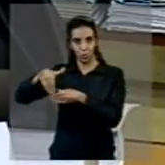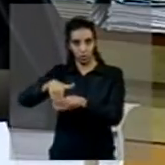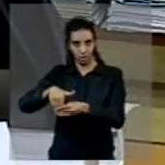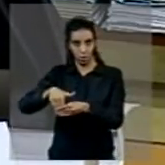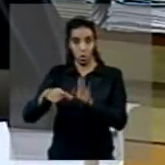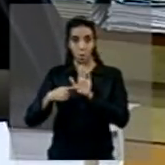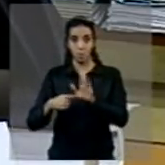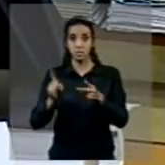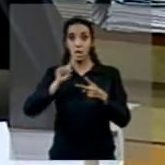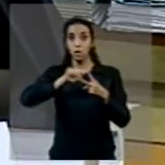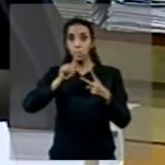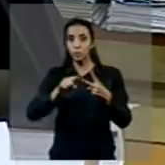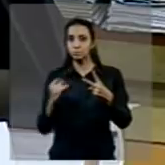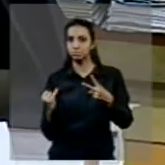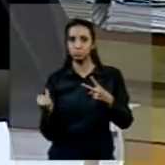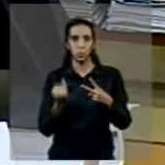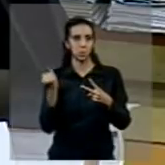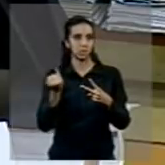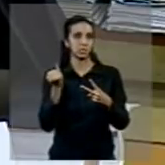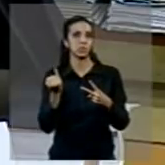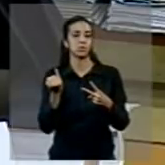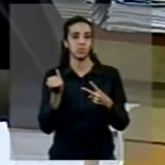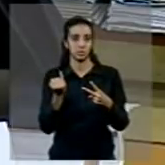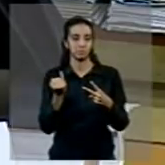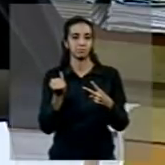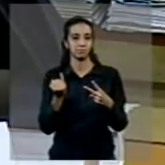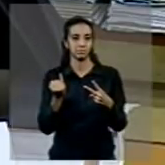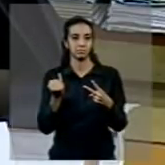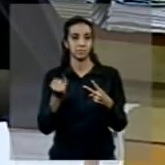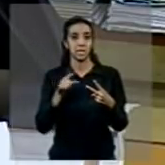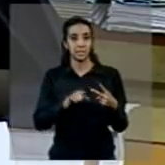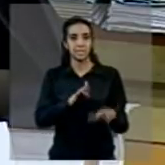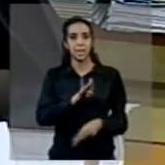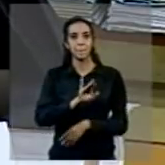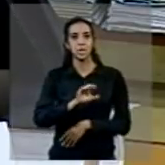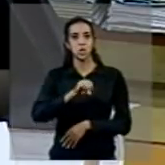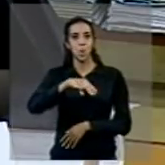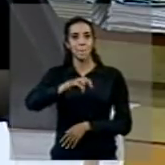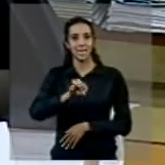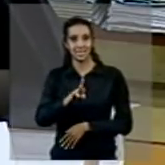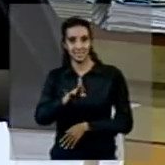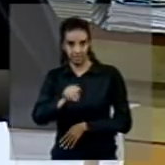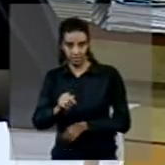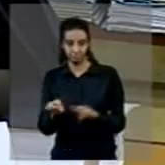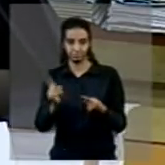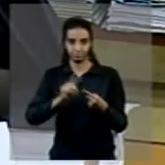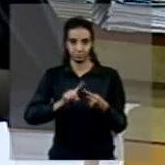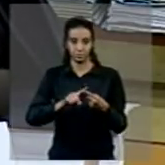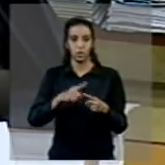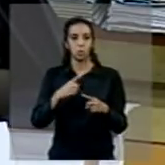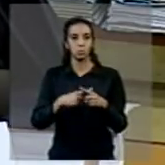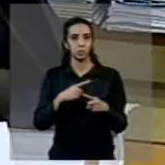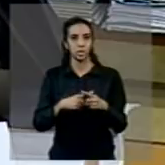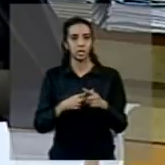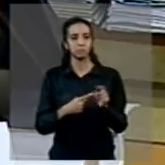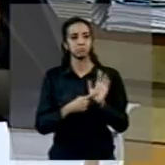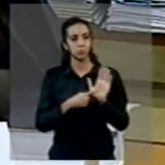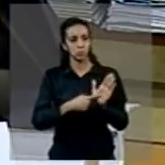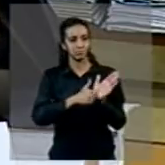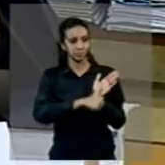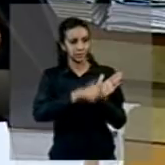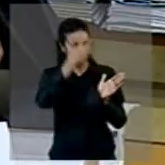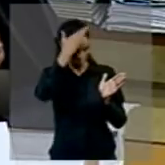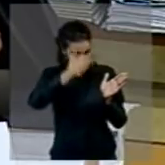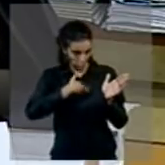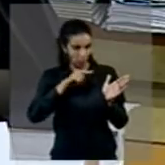dois aspectos fundamentais dessa iniciativa: a inequívoca identificação do eleitor no momento da